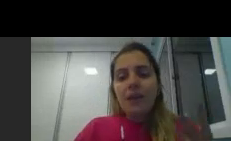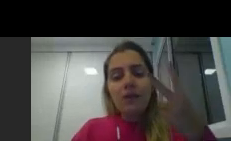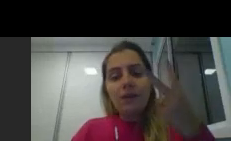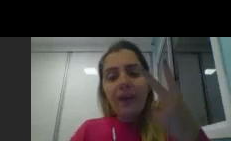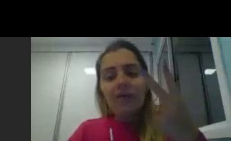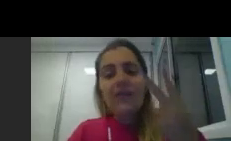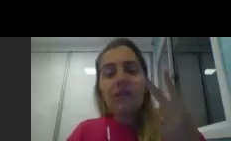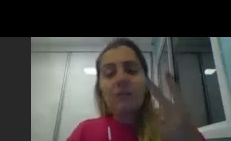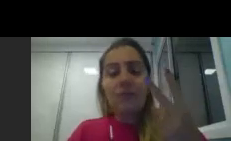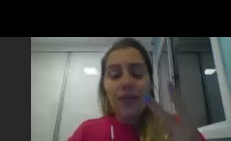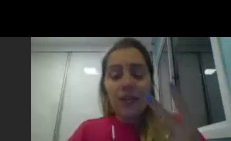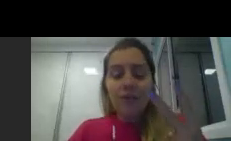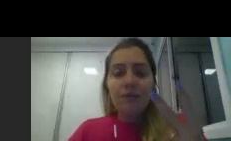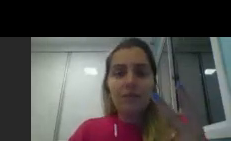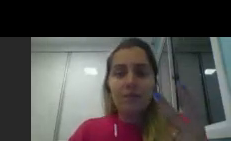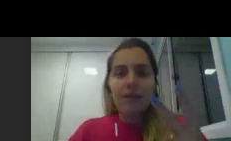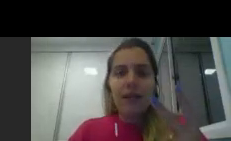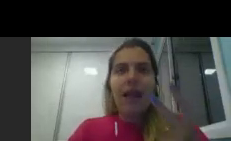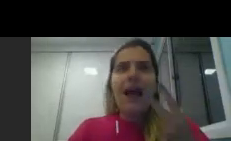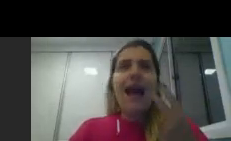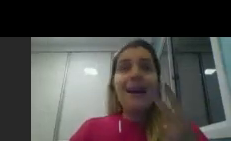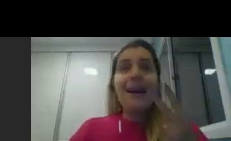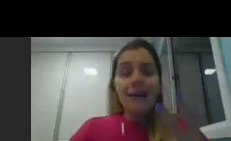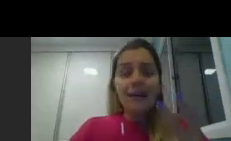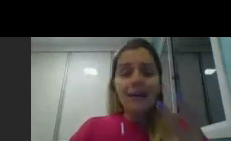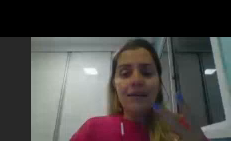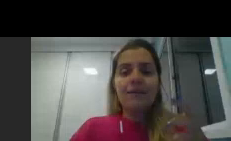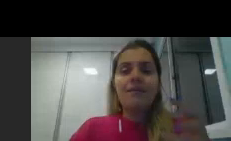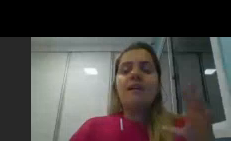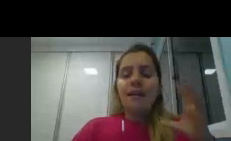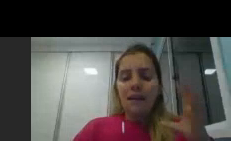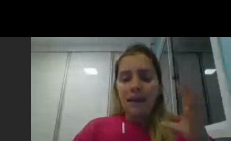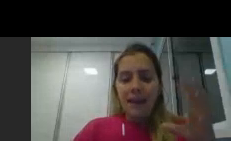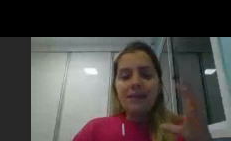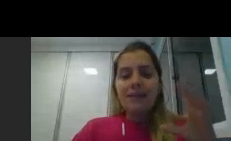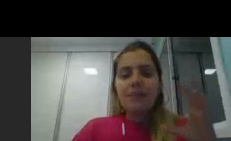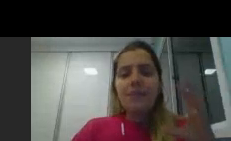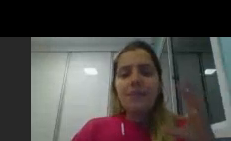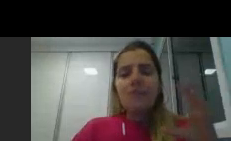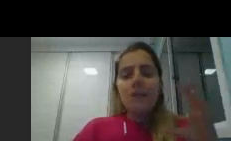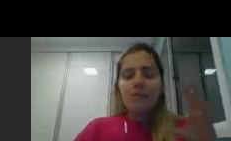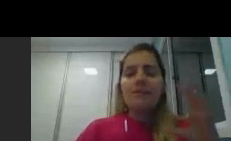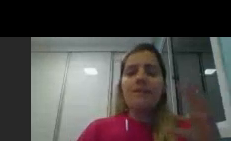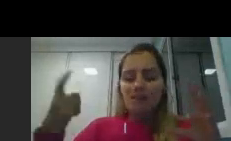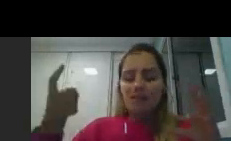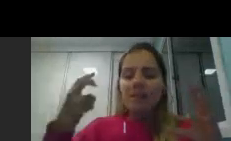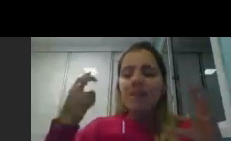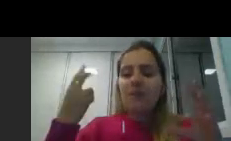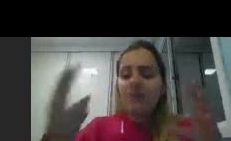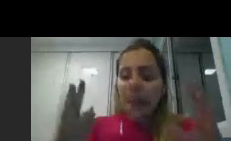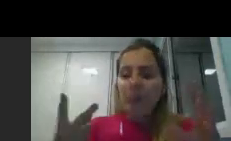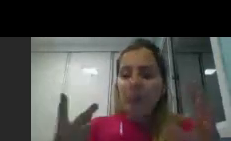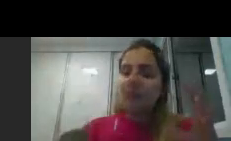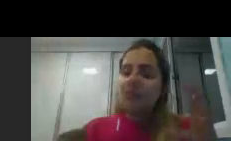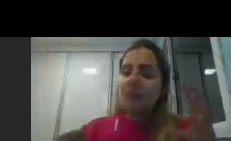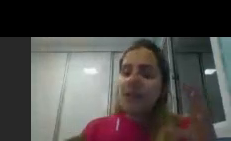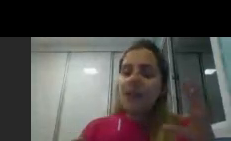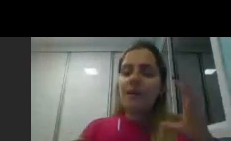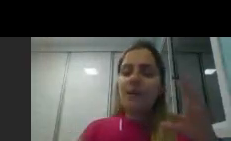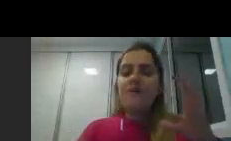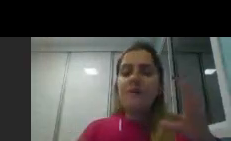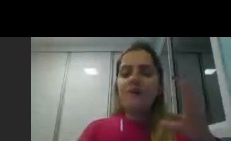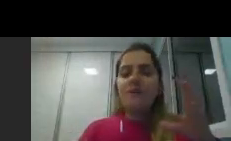De forma que quando vem o segundo filho, aí esse sistema imune, se esse segundo filho vier